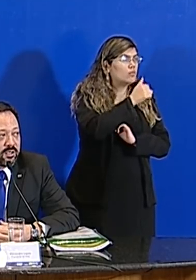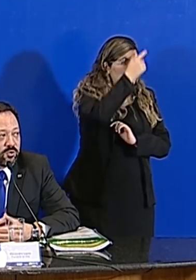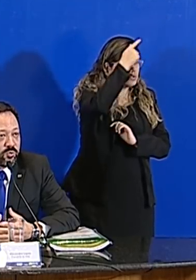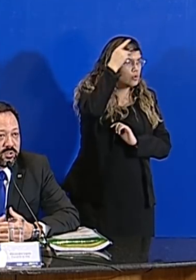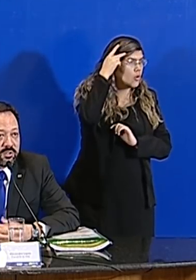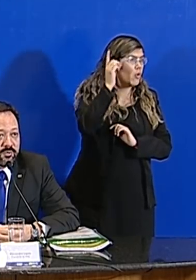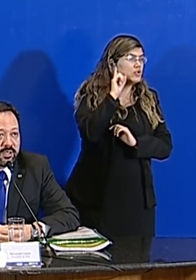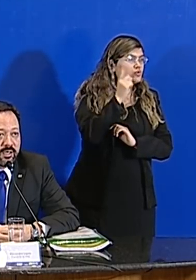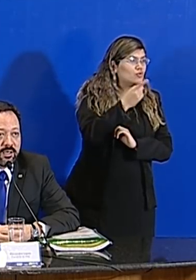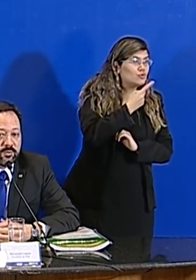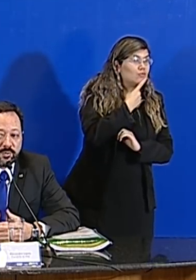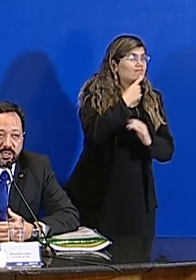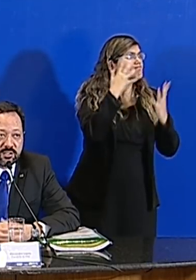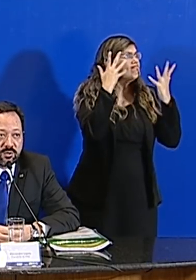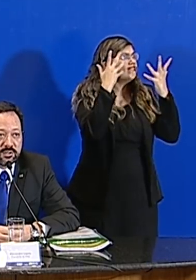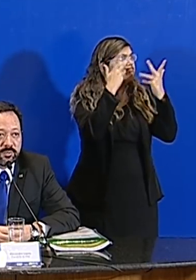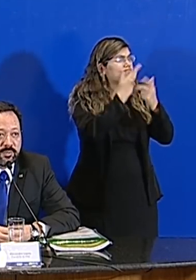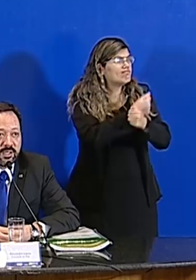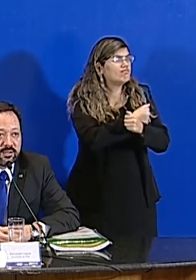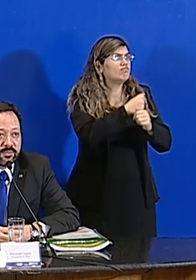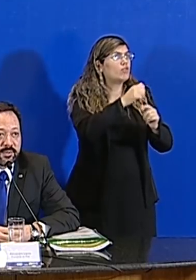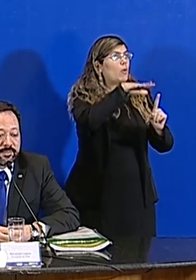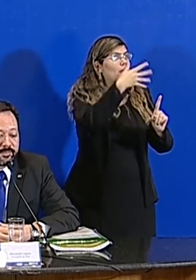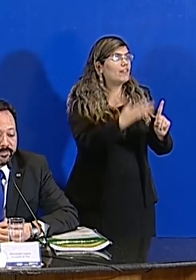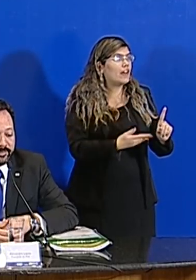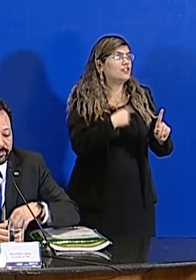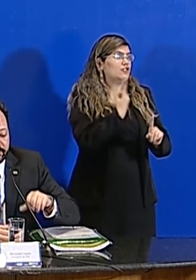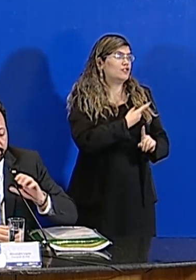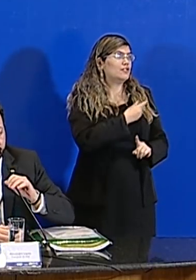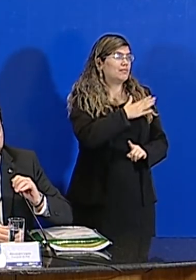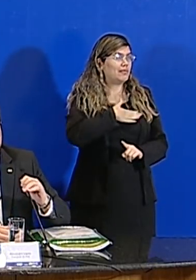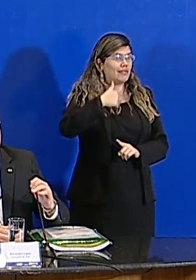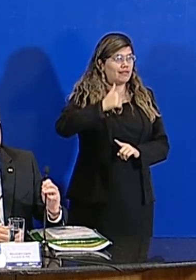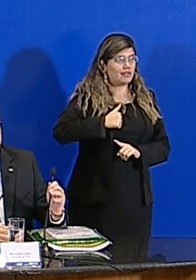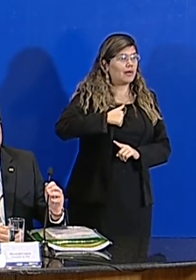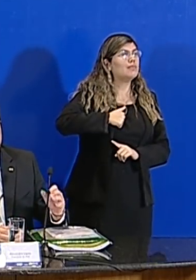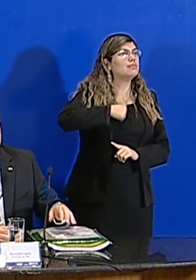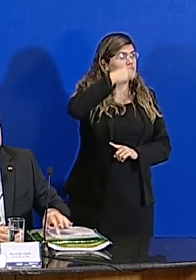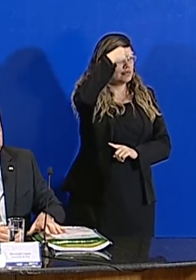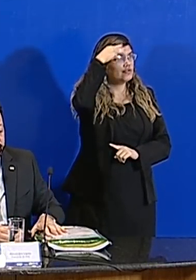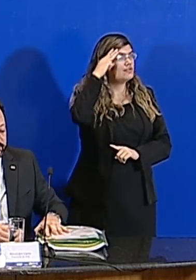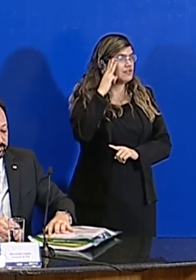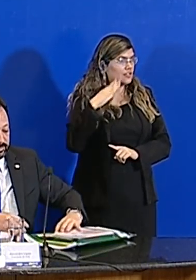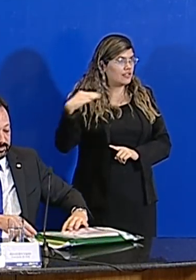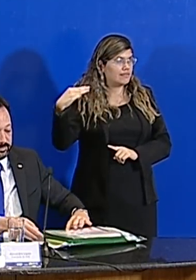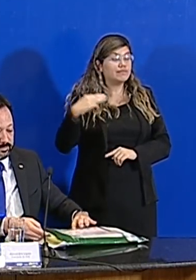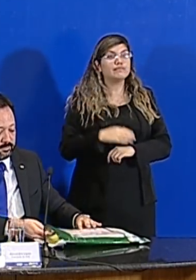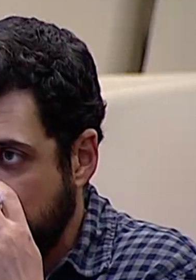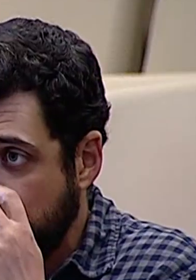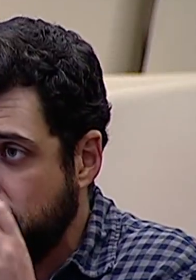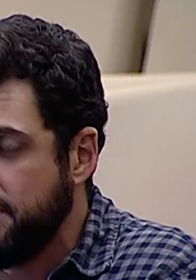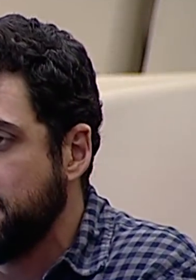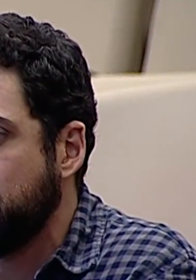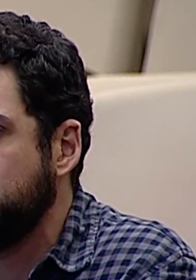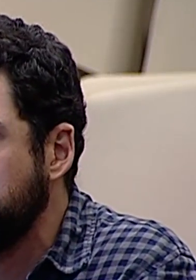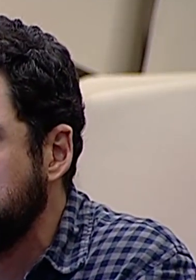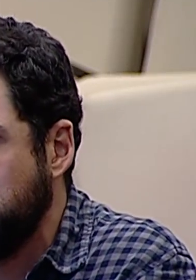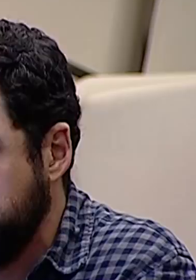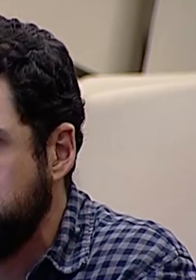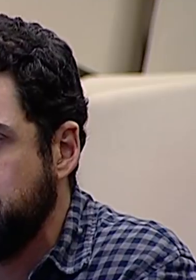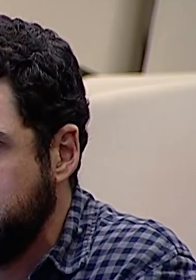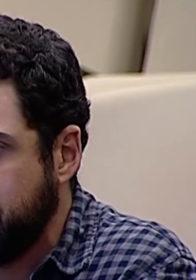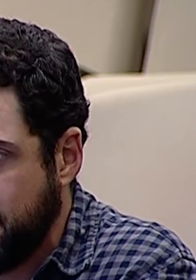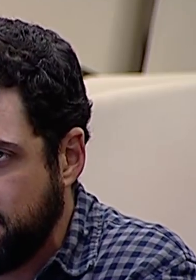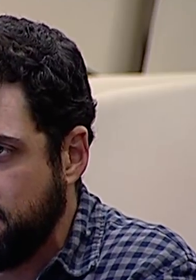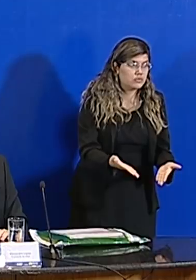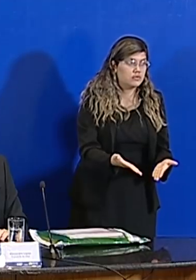que questão bonita que foi aquela, é uma homenagem à nossa primeira-dama. Desculpa, então, uma pergunta sobre uma questão sobre ditadura ou